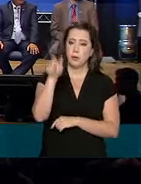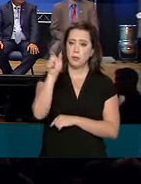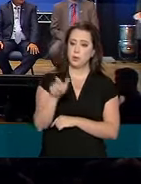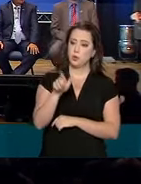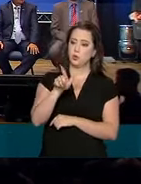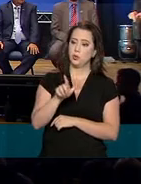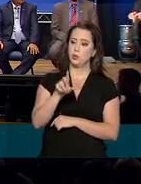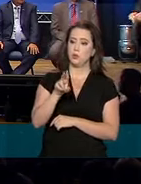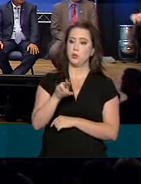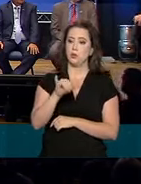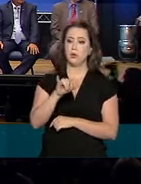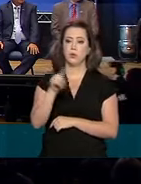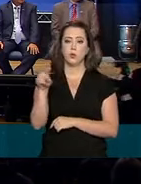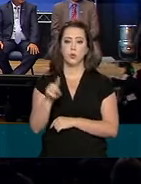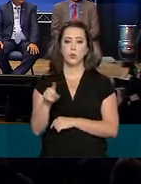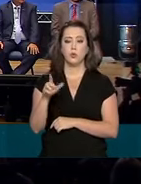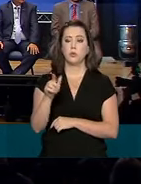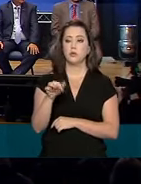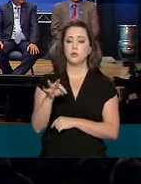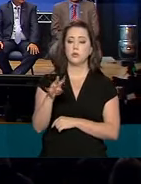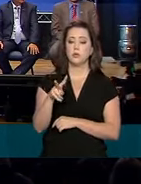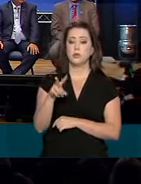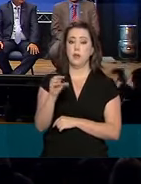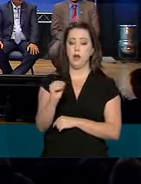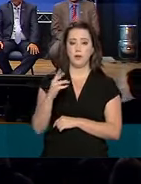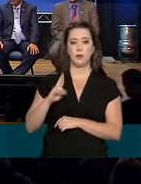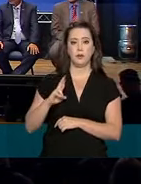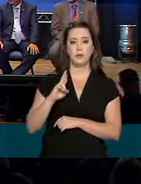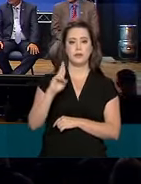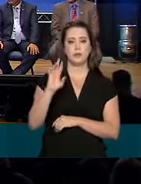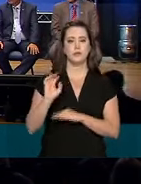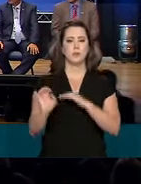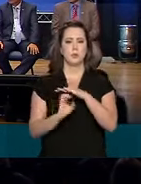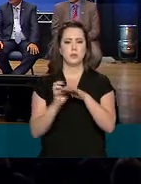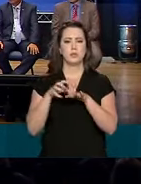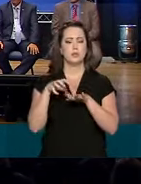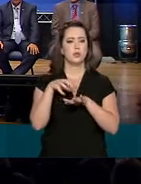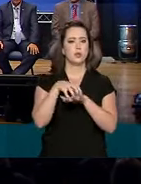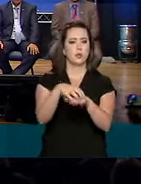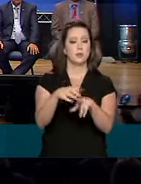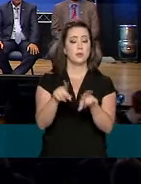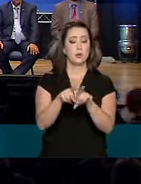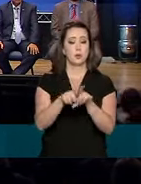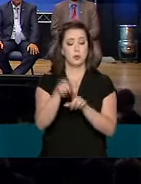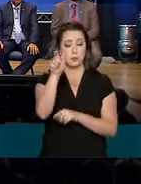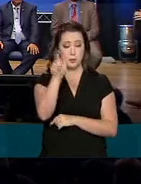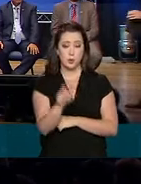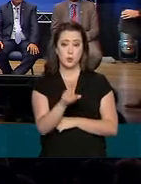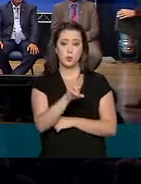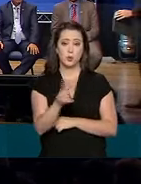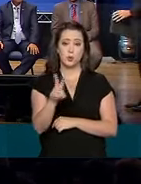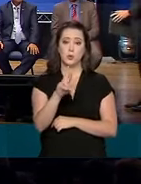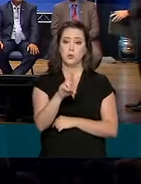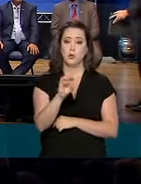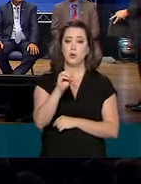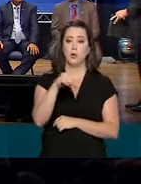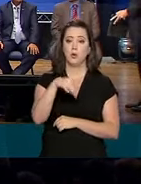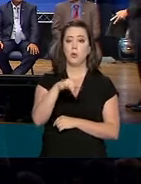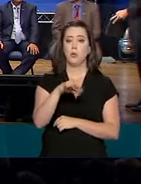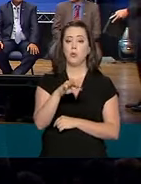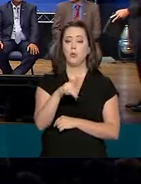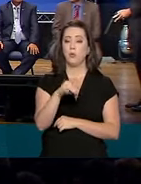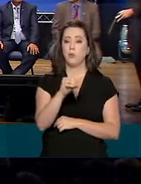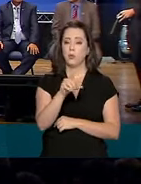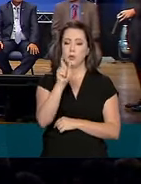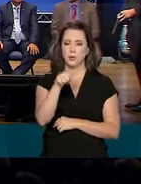Dallagnol, representando a empresa Lonato Transportes, e o senhor Romildo Matos Torres, caminhoneiro e cliente da